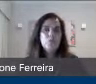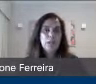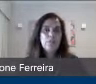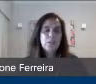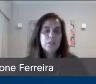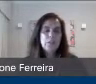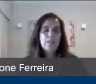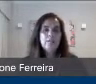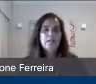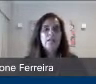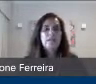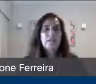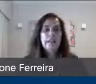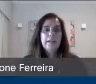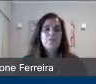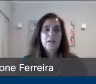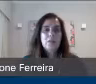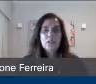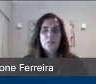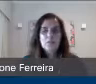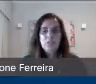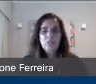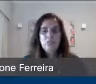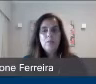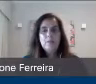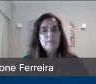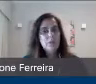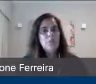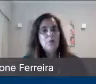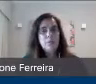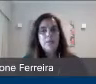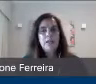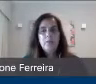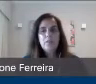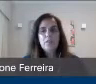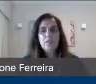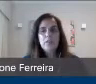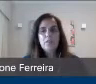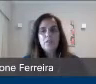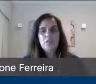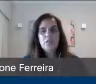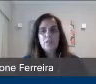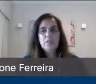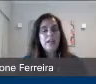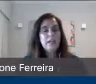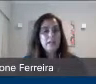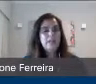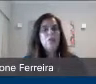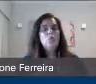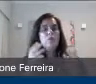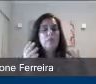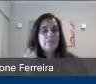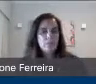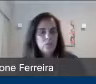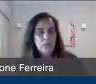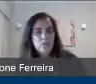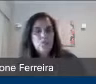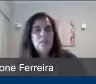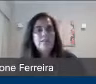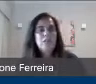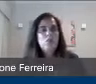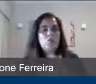dificuldades financeiras, que querem estudar nos Estados Unidos, mas que não podem pagar por esse processo de candidatura. E aí, uma vez